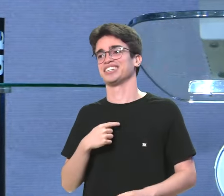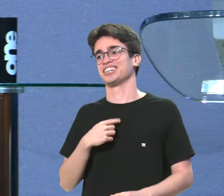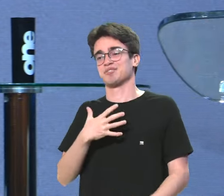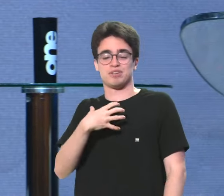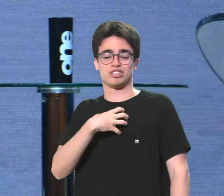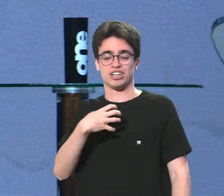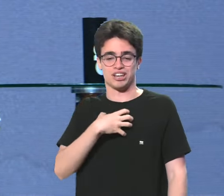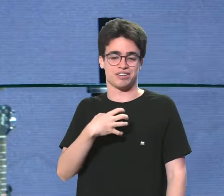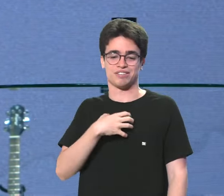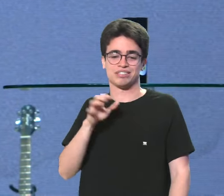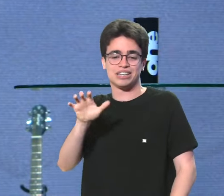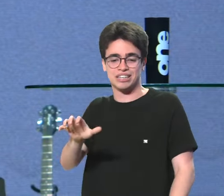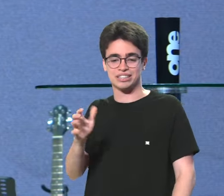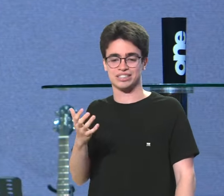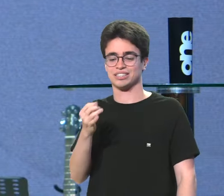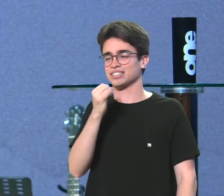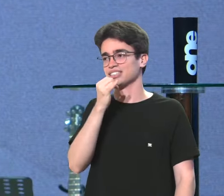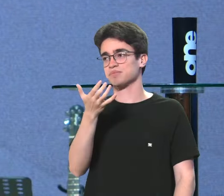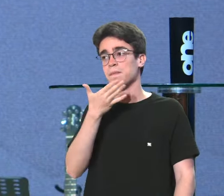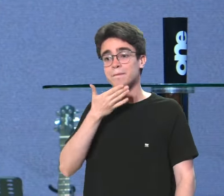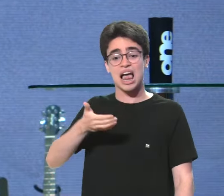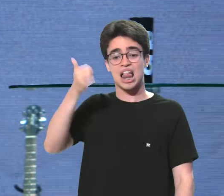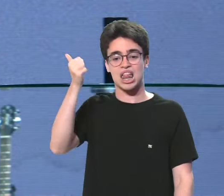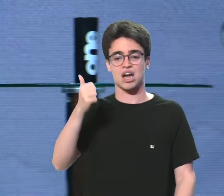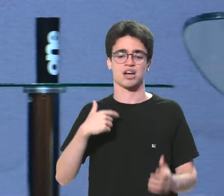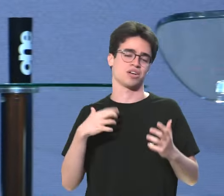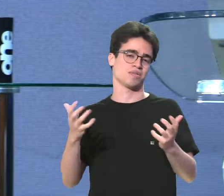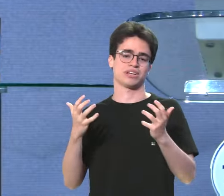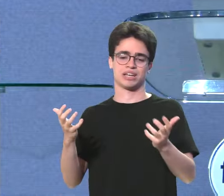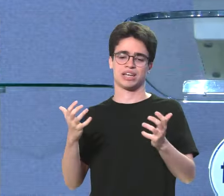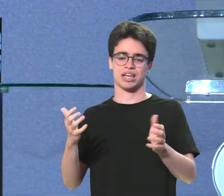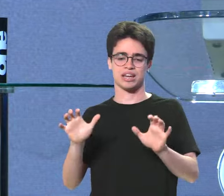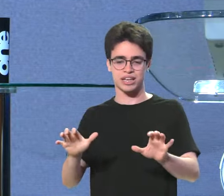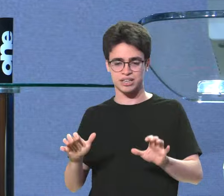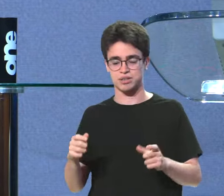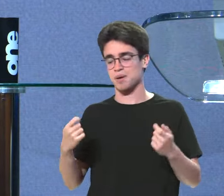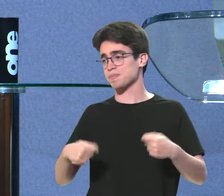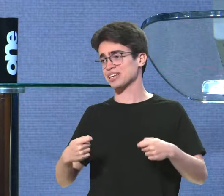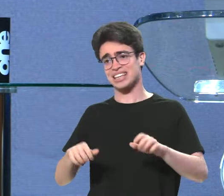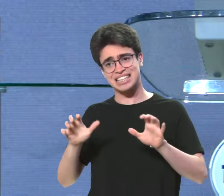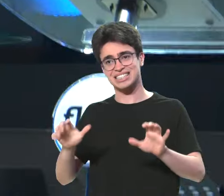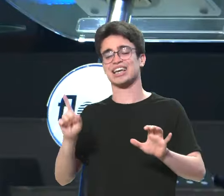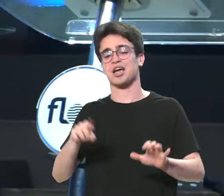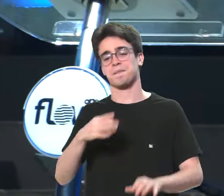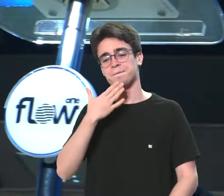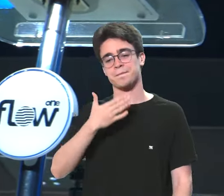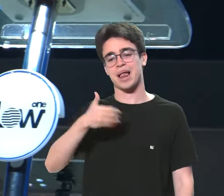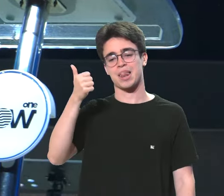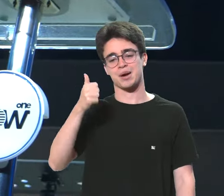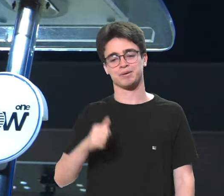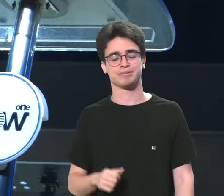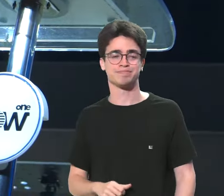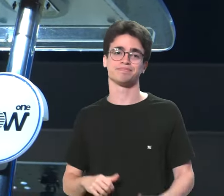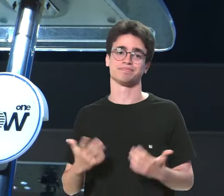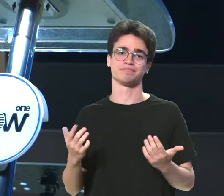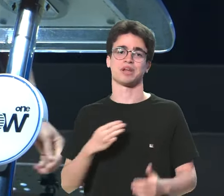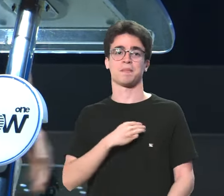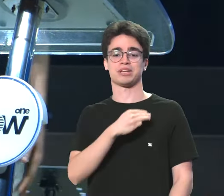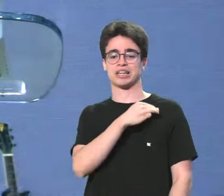coisas e eu quero que seja o melhor possível melhor que eu consiga tem que ser daquele jeito e quando eu entrei no